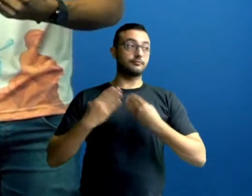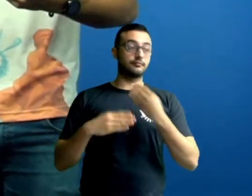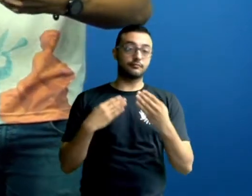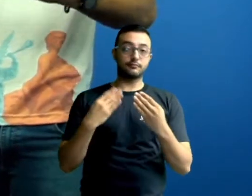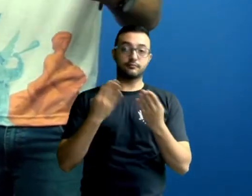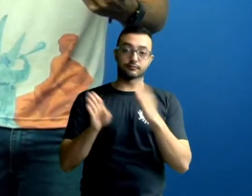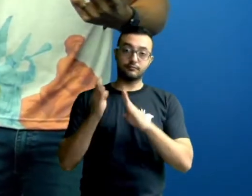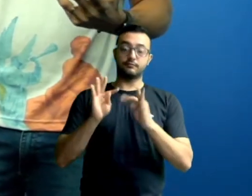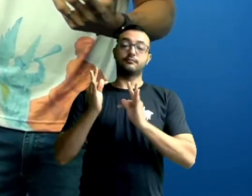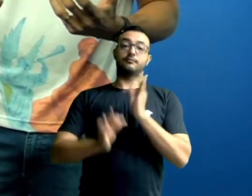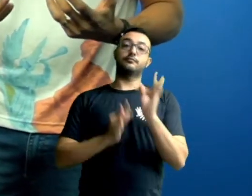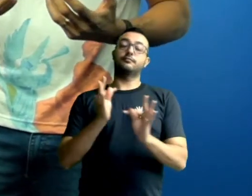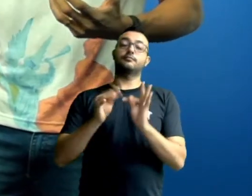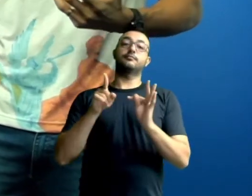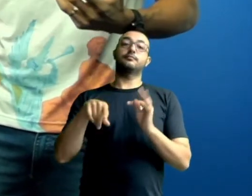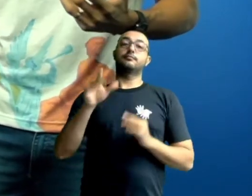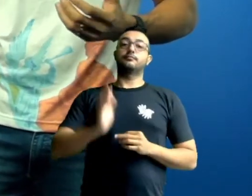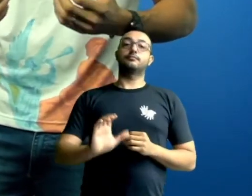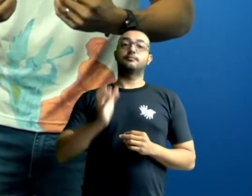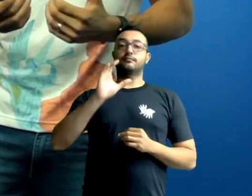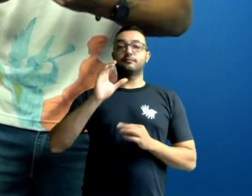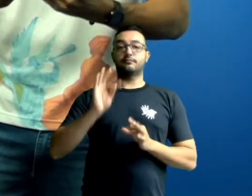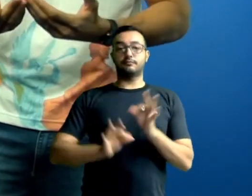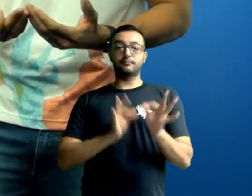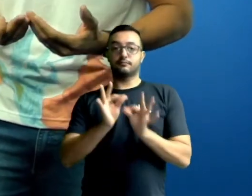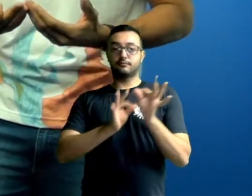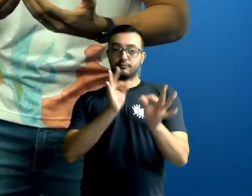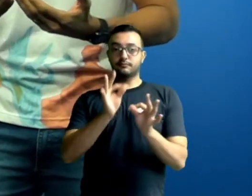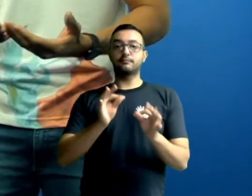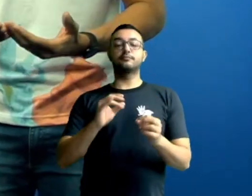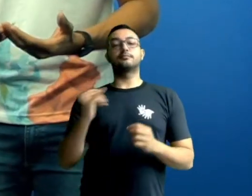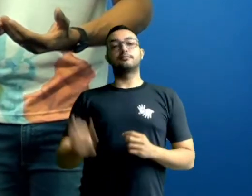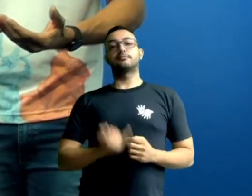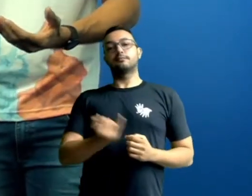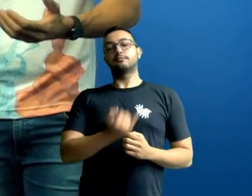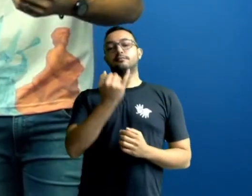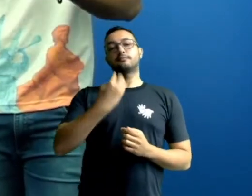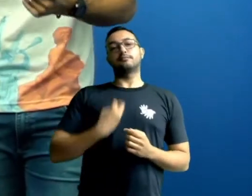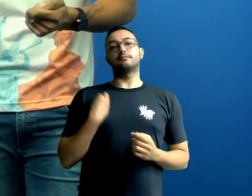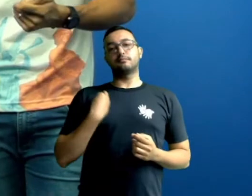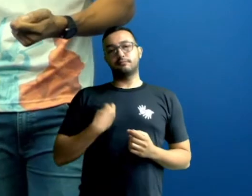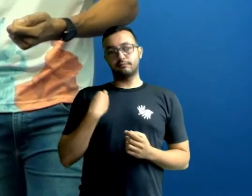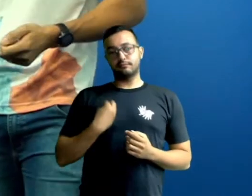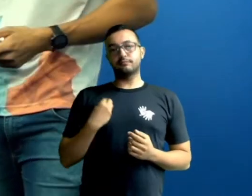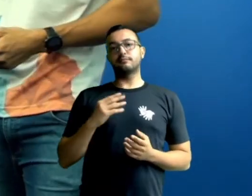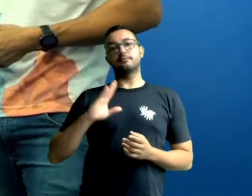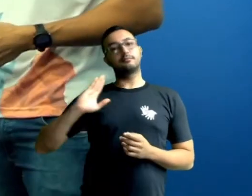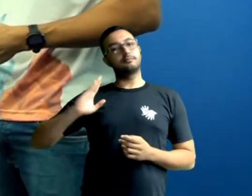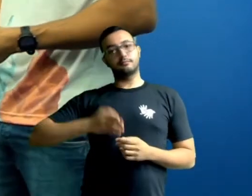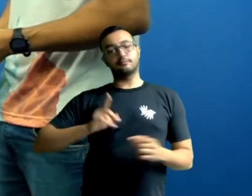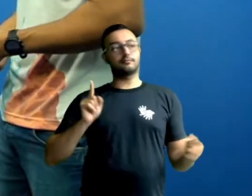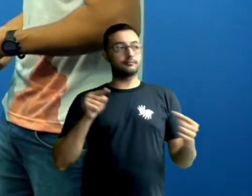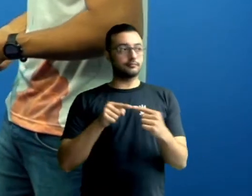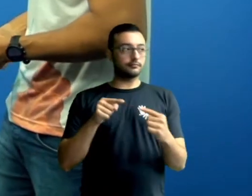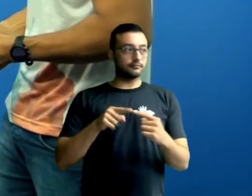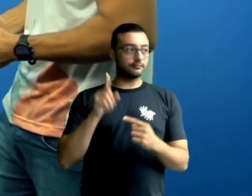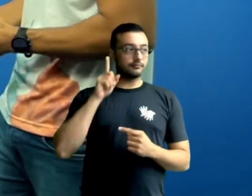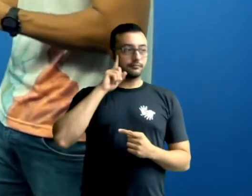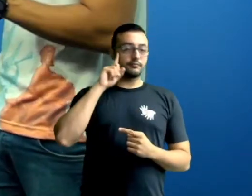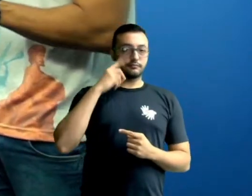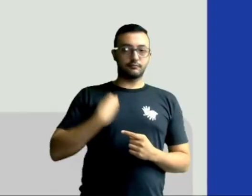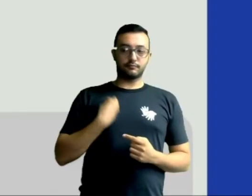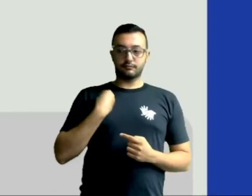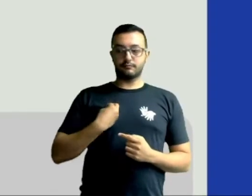biotecnologia é uma área das ciências, da tecnologia extremamente importante à nossa vida e que vai estar diretamente associada ao nosso